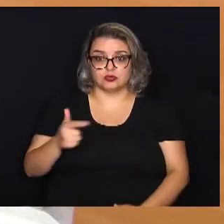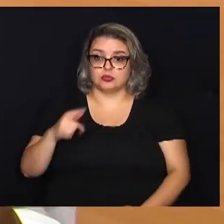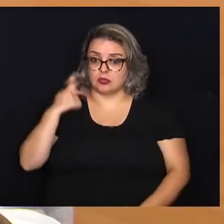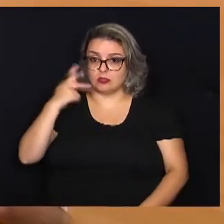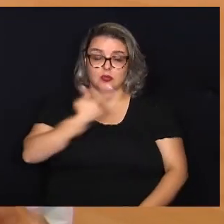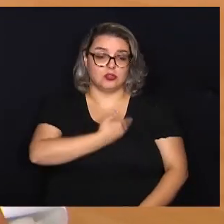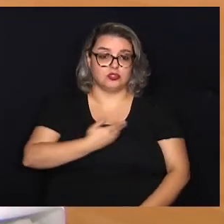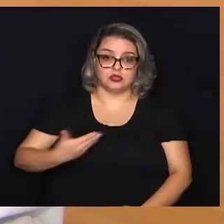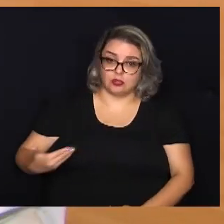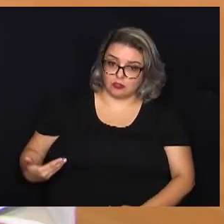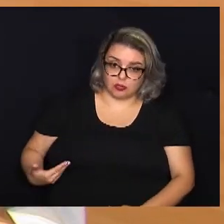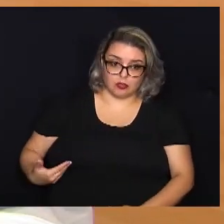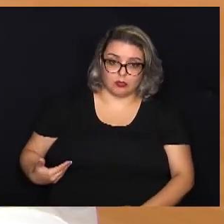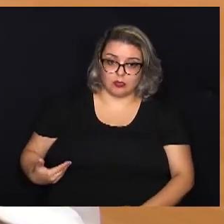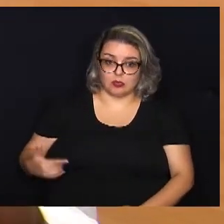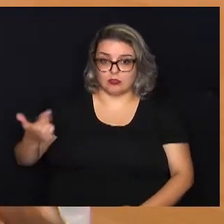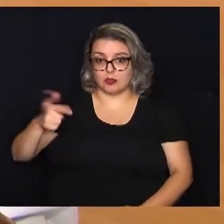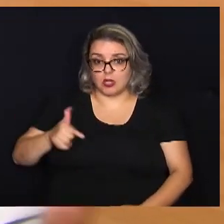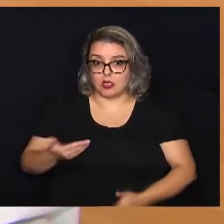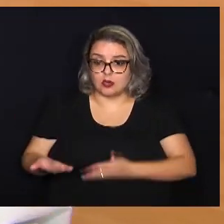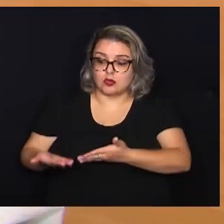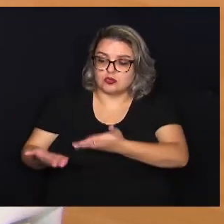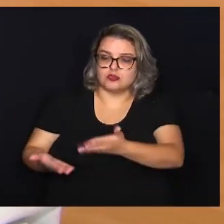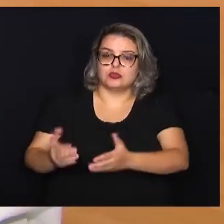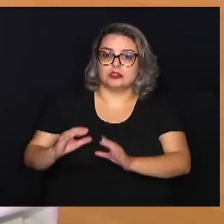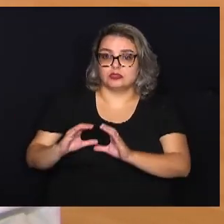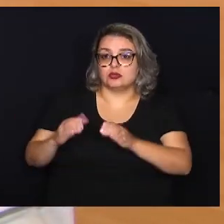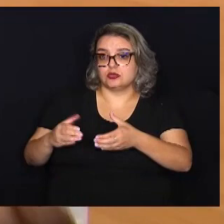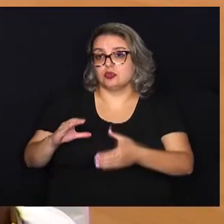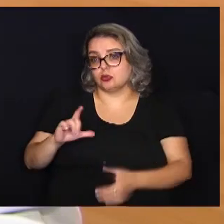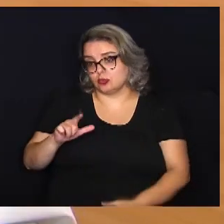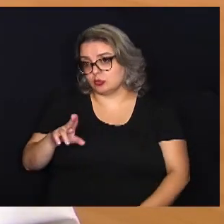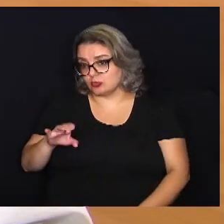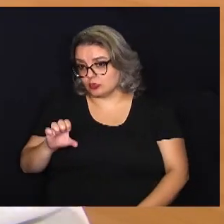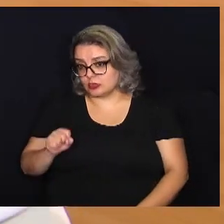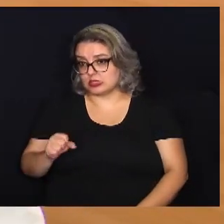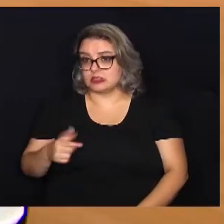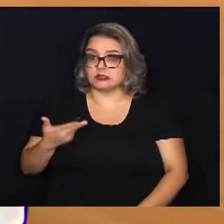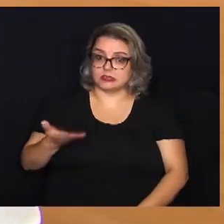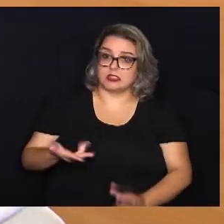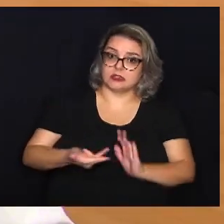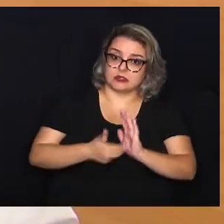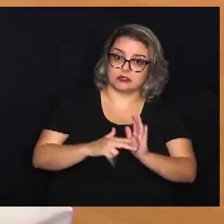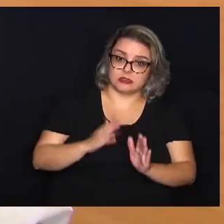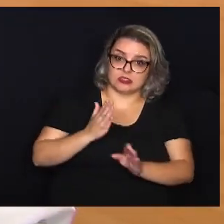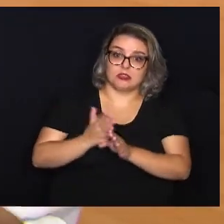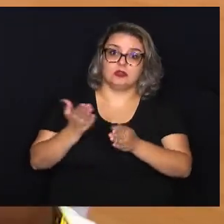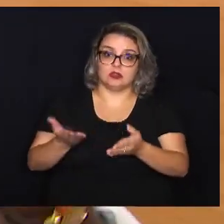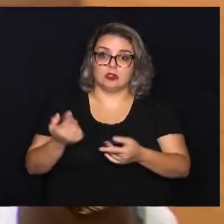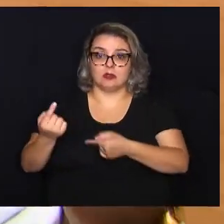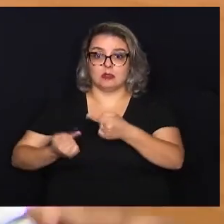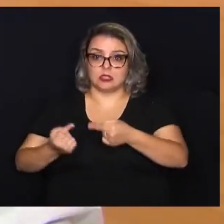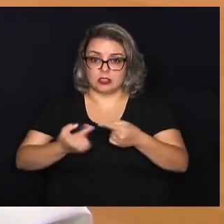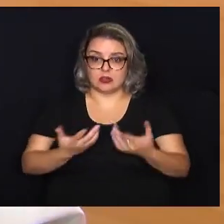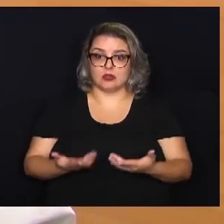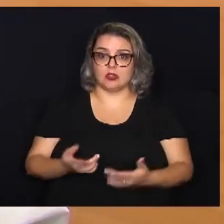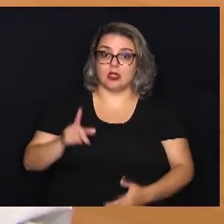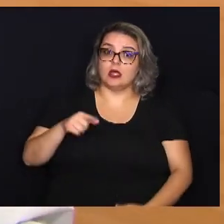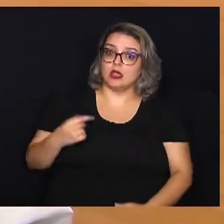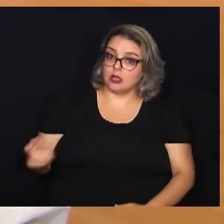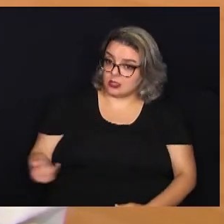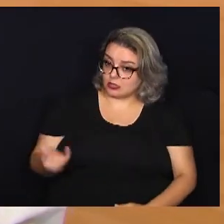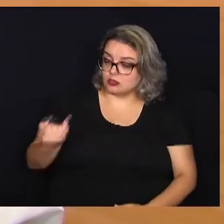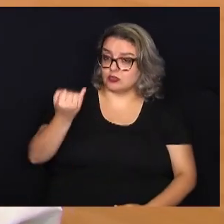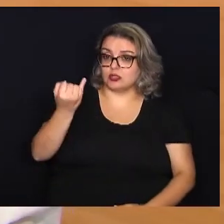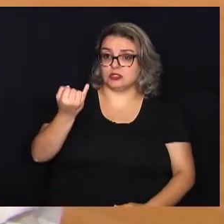nenhuma política pública para manutenção desses clubes nesse sentido esse encontro essa discussão ela